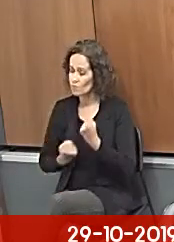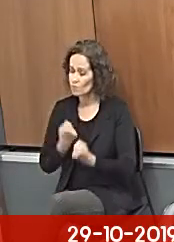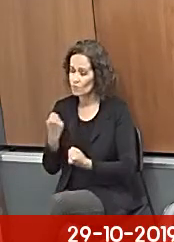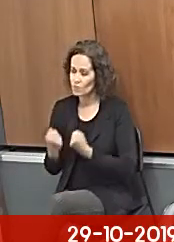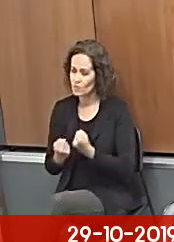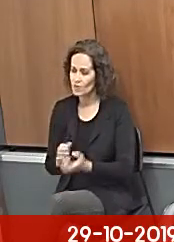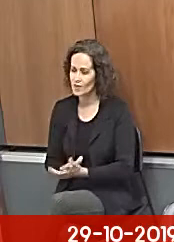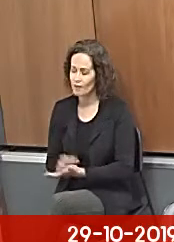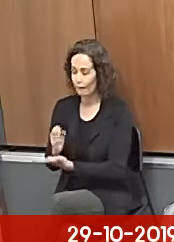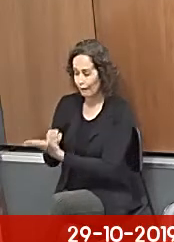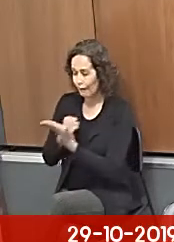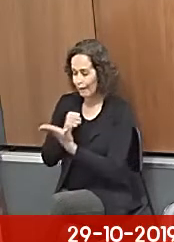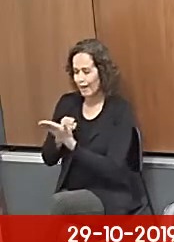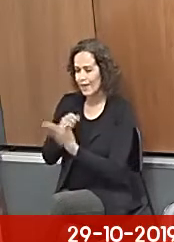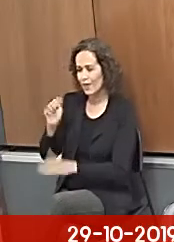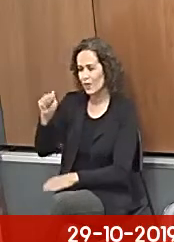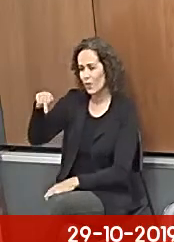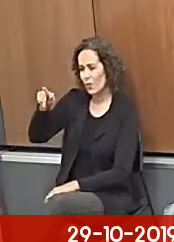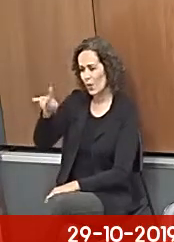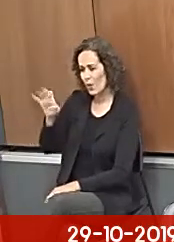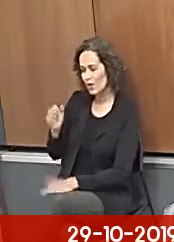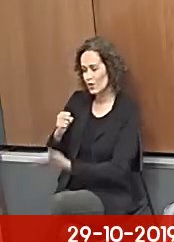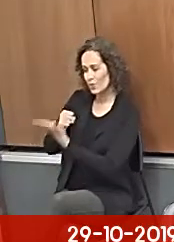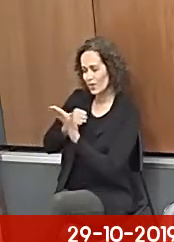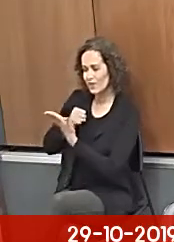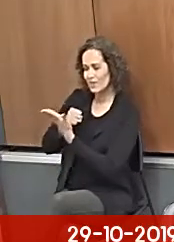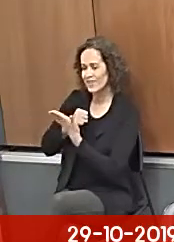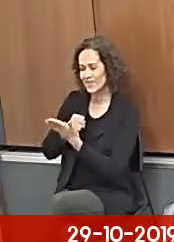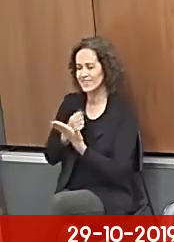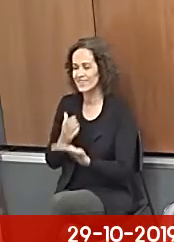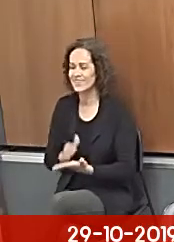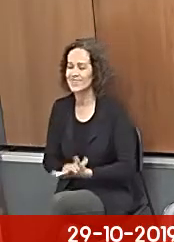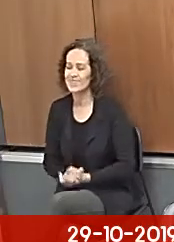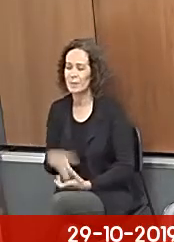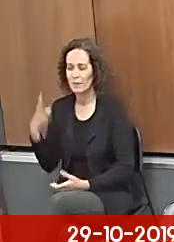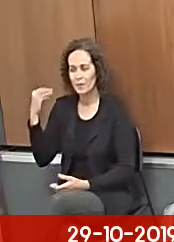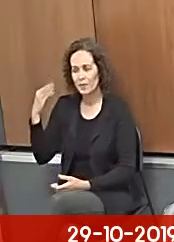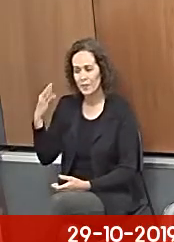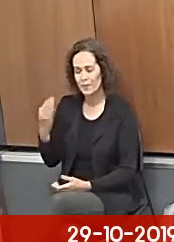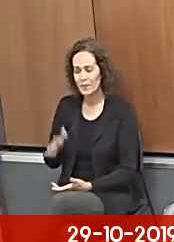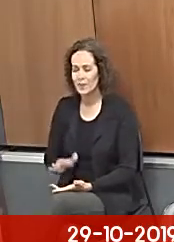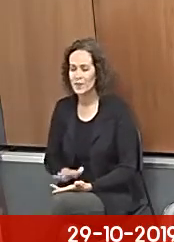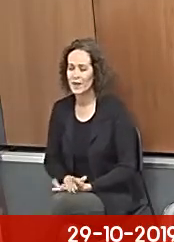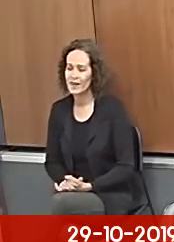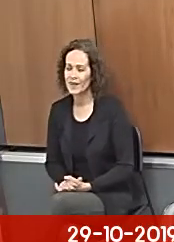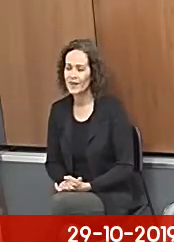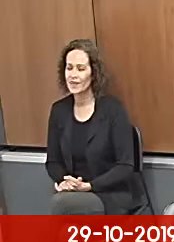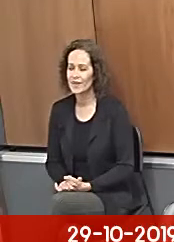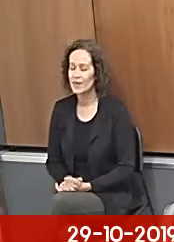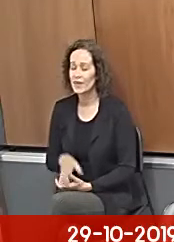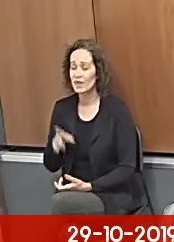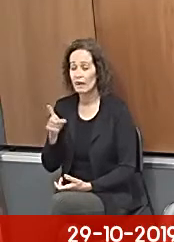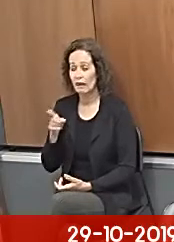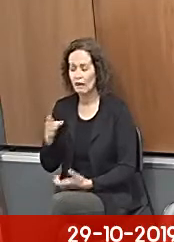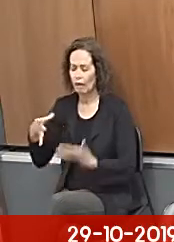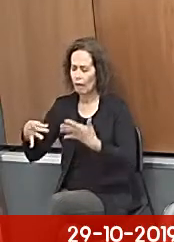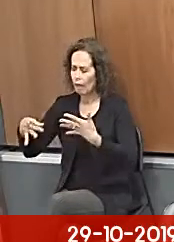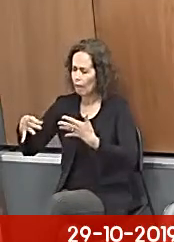Eu estou com a ajuda do Ângelo aqui, porque ele é meu... A gente parla na presidência da associação e ele pontuou muito